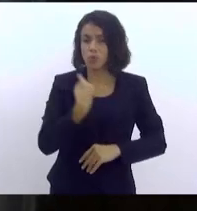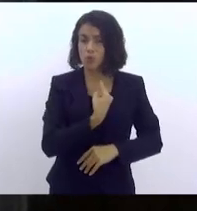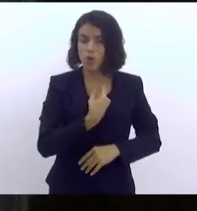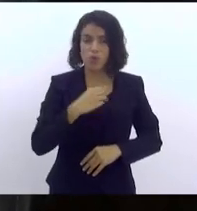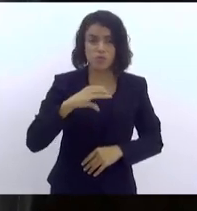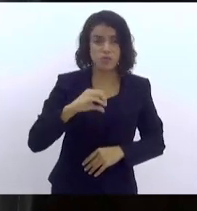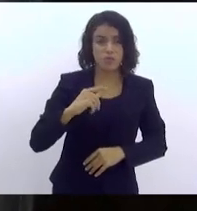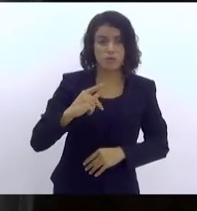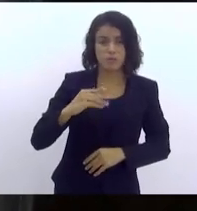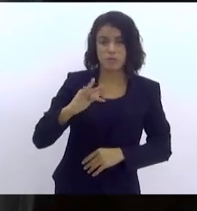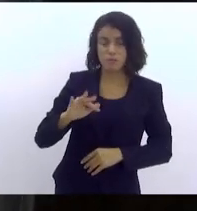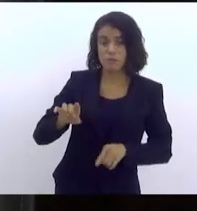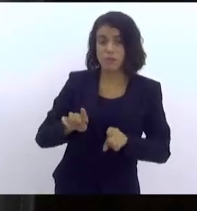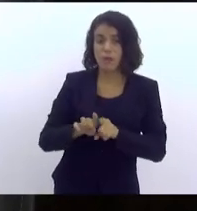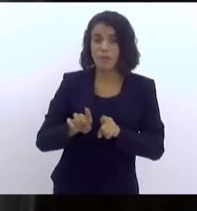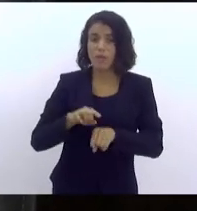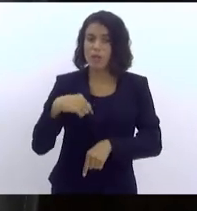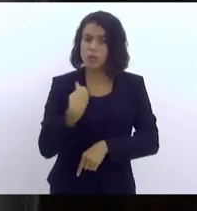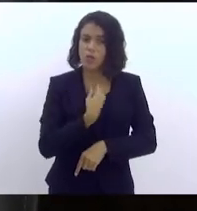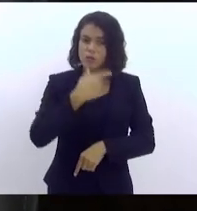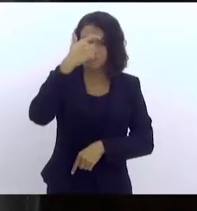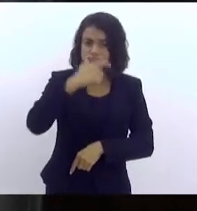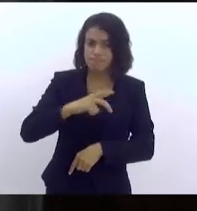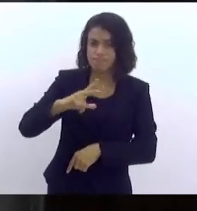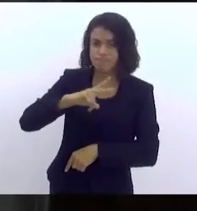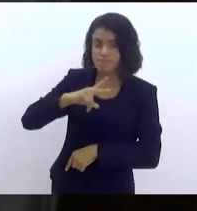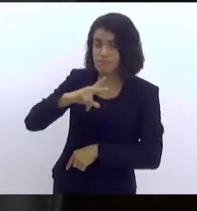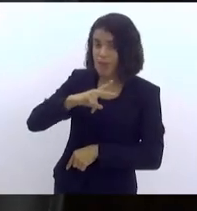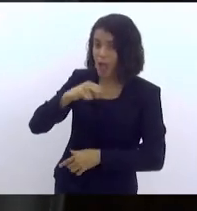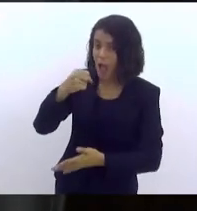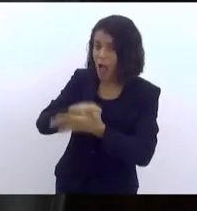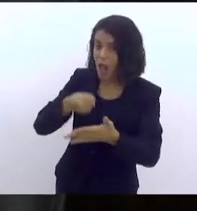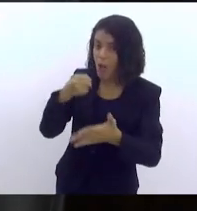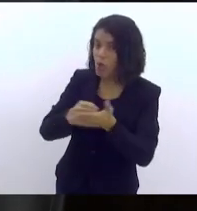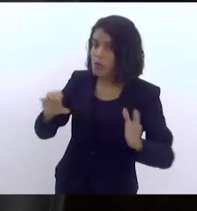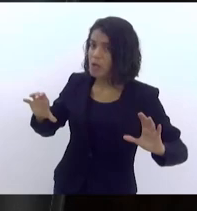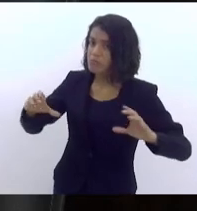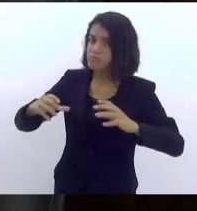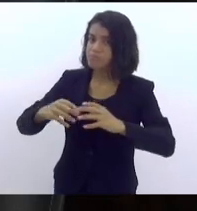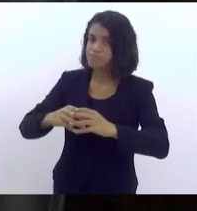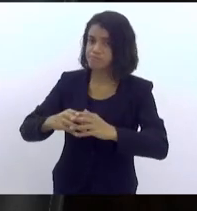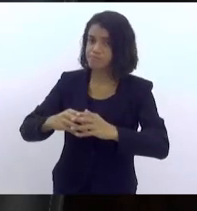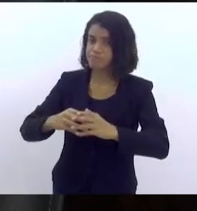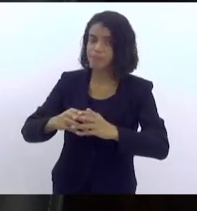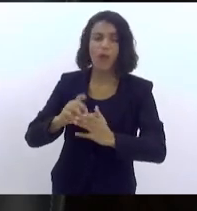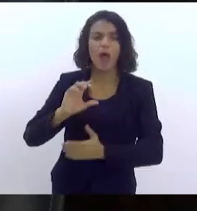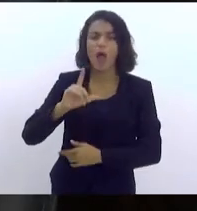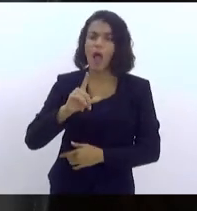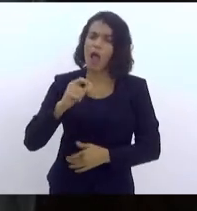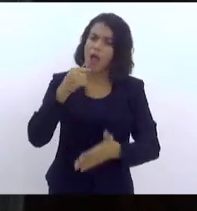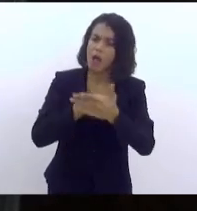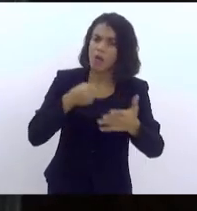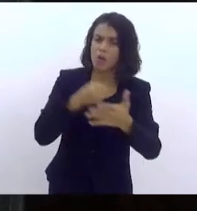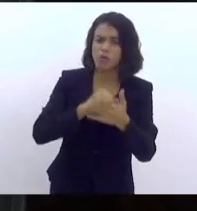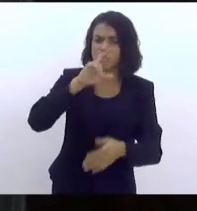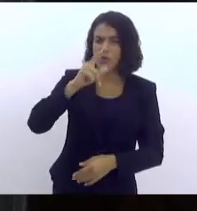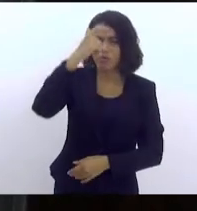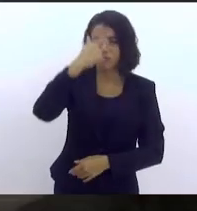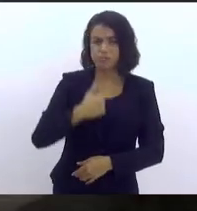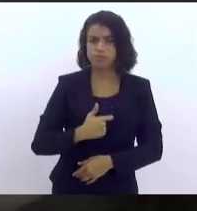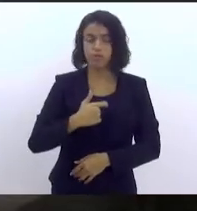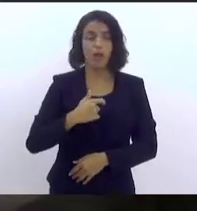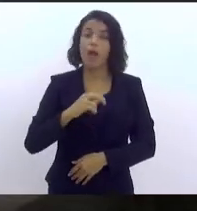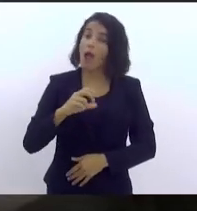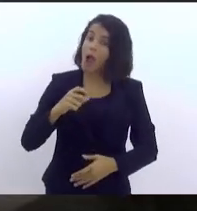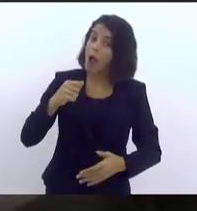cpfs das nossas individualidades por uma luta que é coletiva essa luta não é individual essa